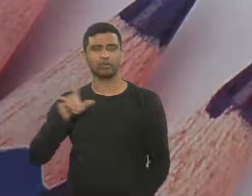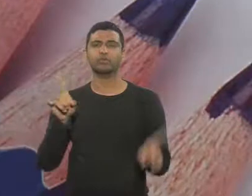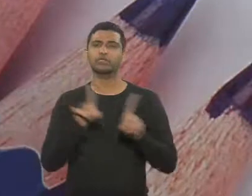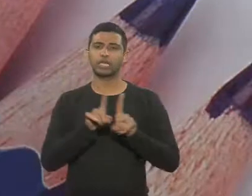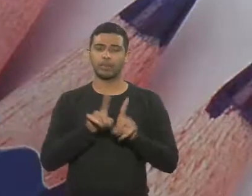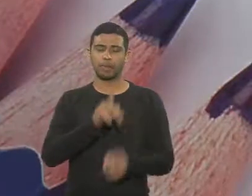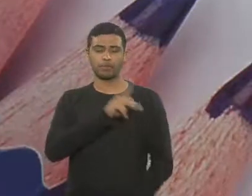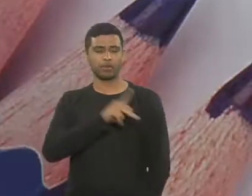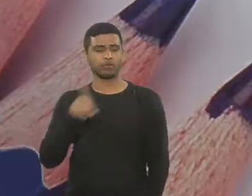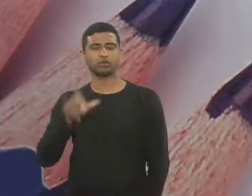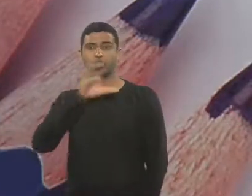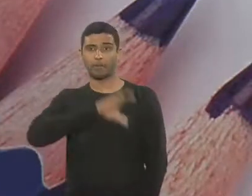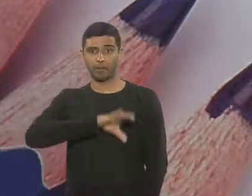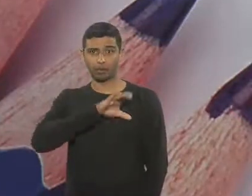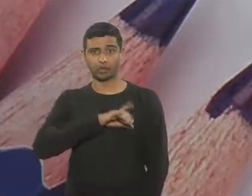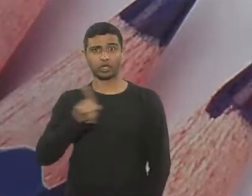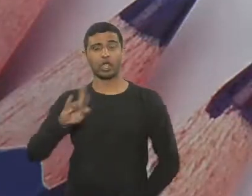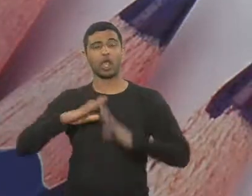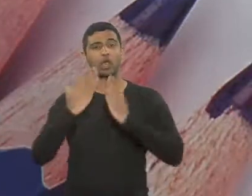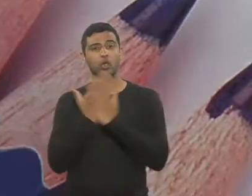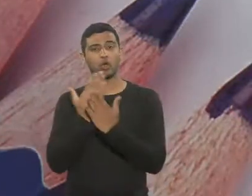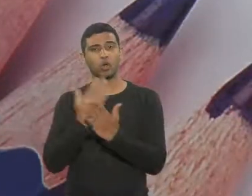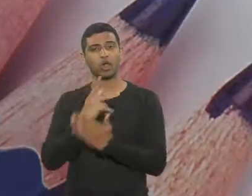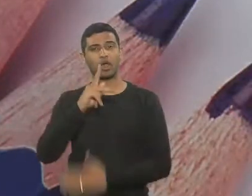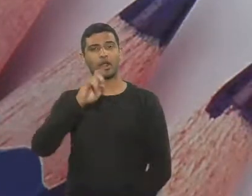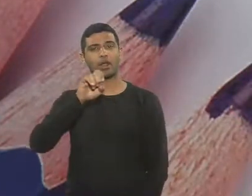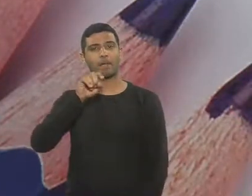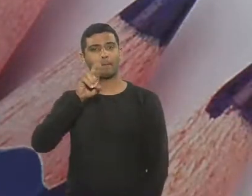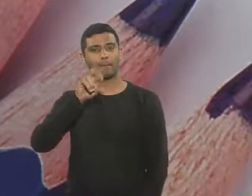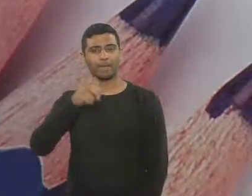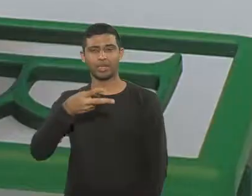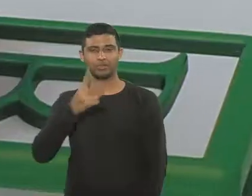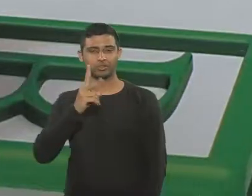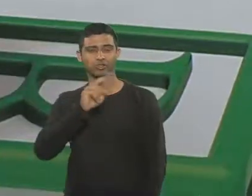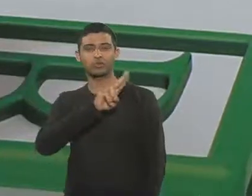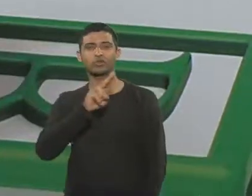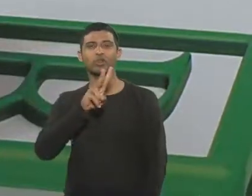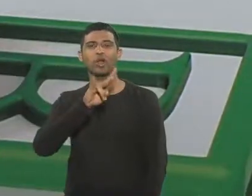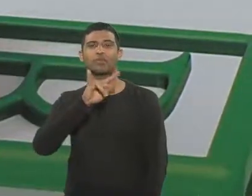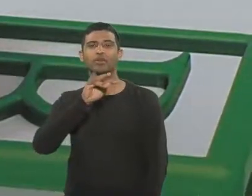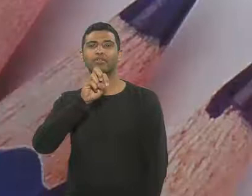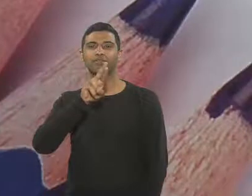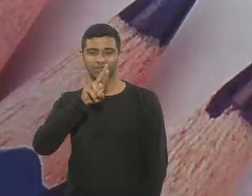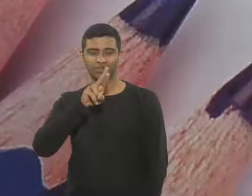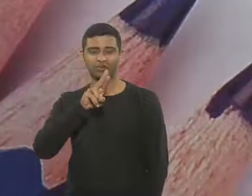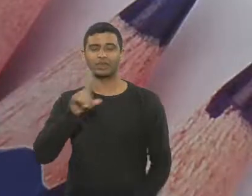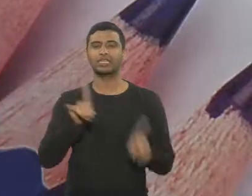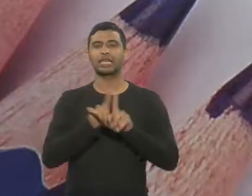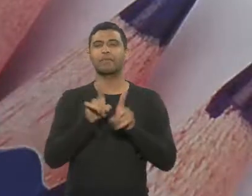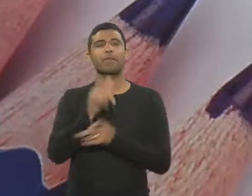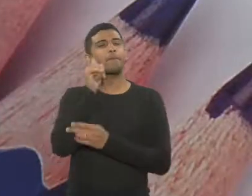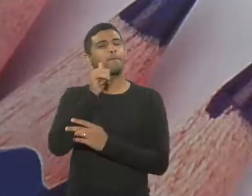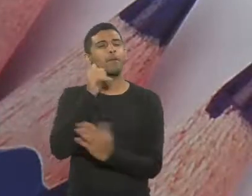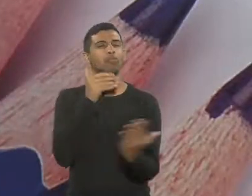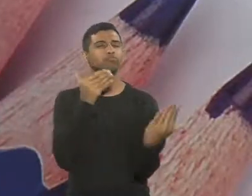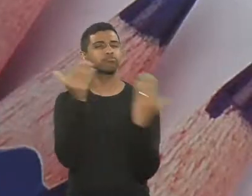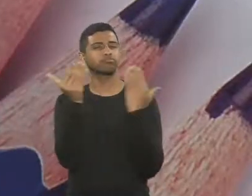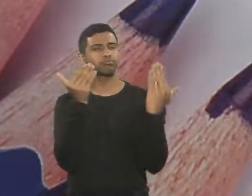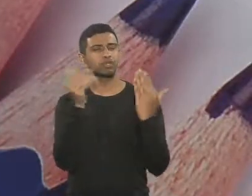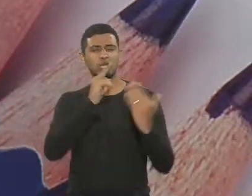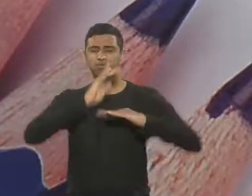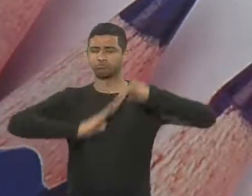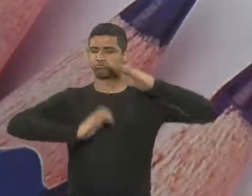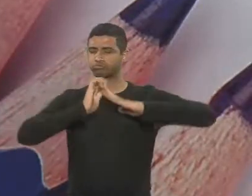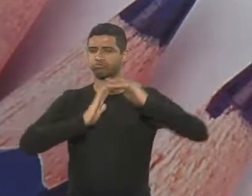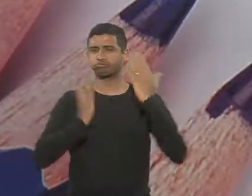o professor de português no Colégio Pedro II, Vitor Vasconcelos, e a psicóloga, especialista